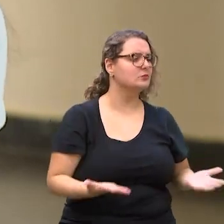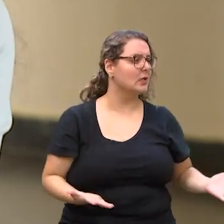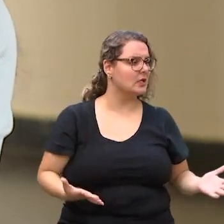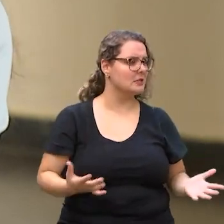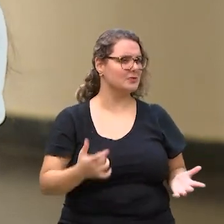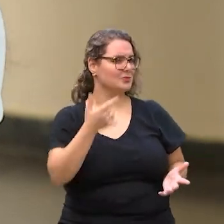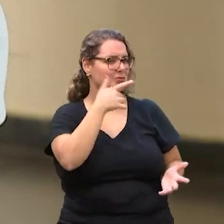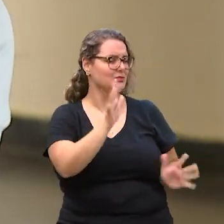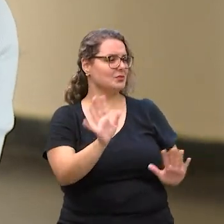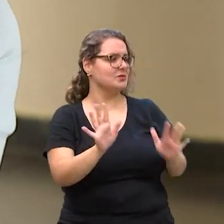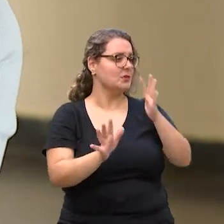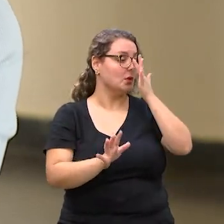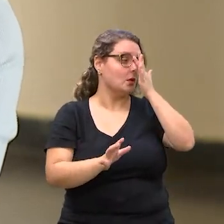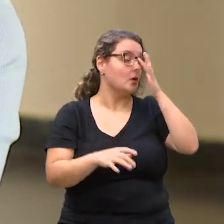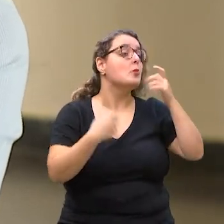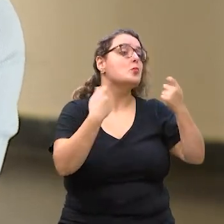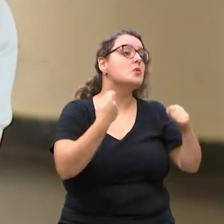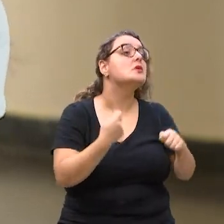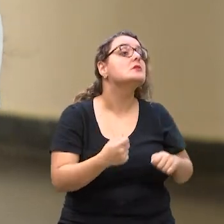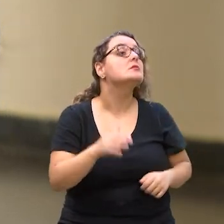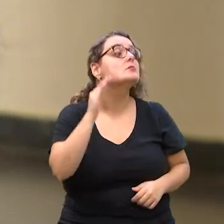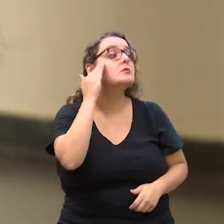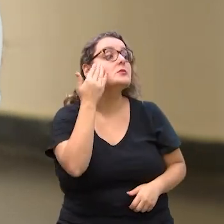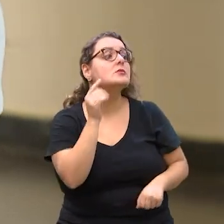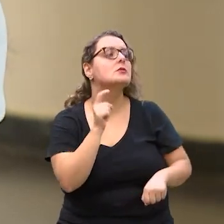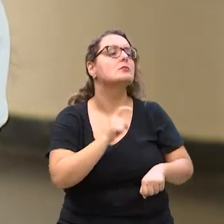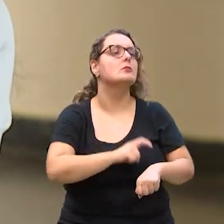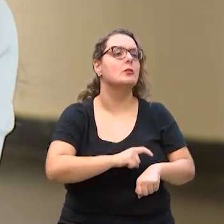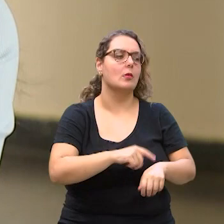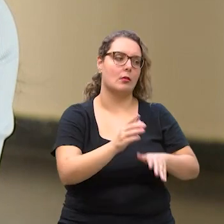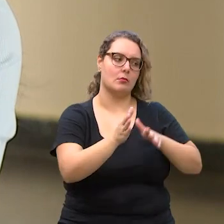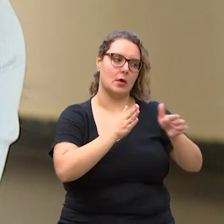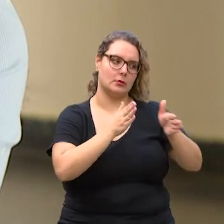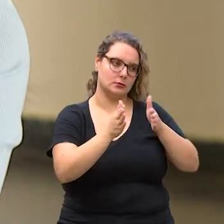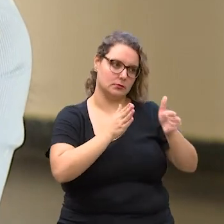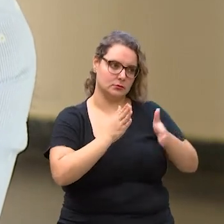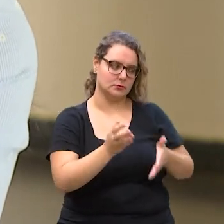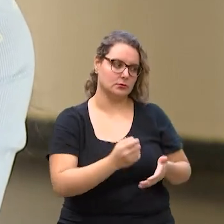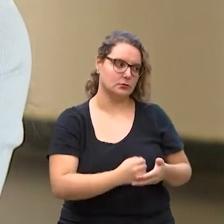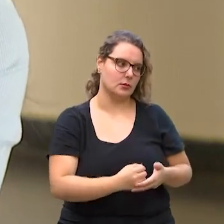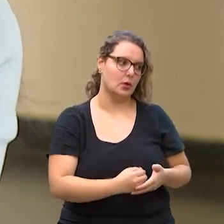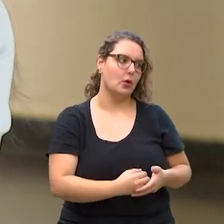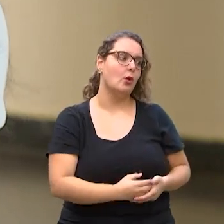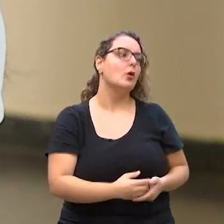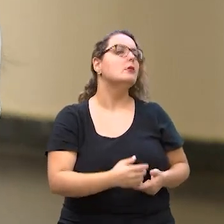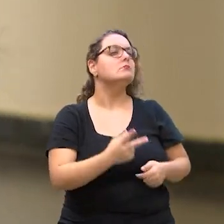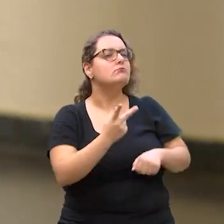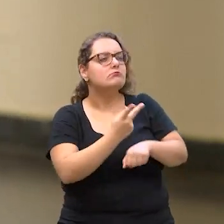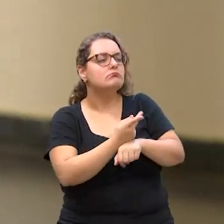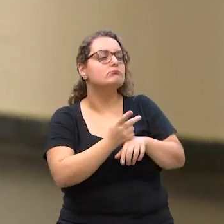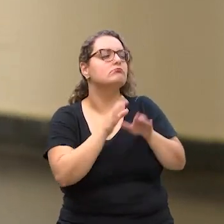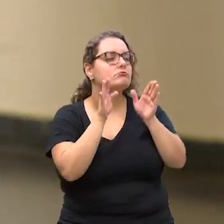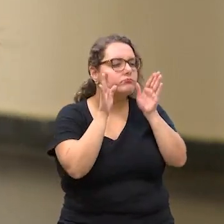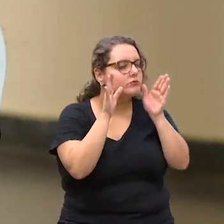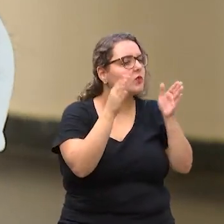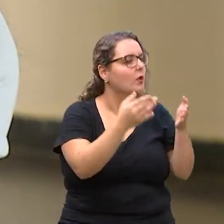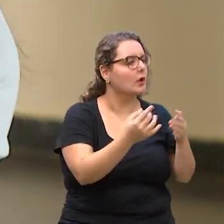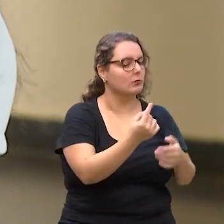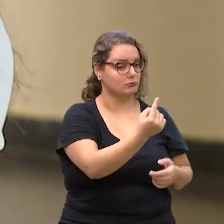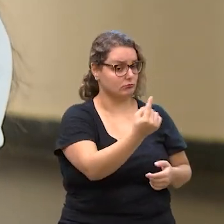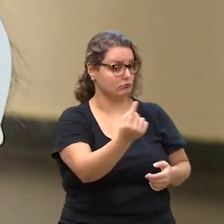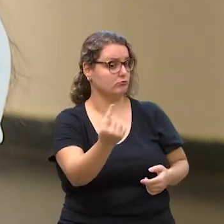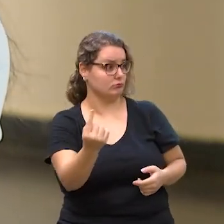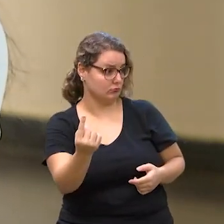consigo ouvir. Então, a gente tem que entender o momento. Então, procurar dar oportunidade para cada um, para que